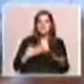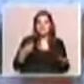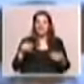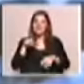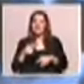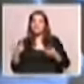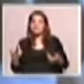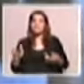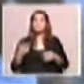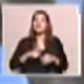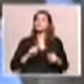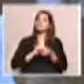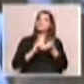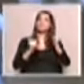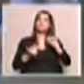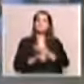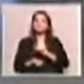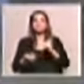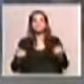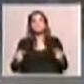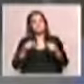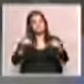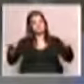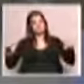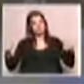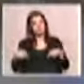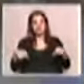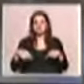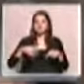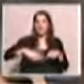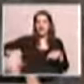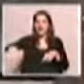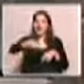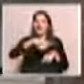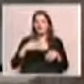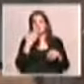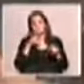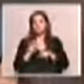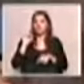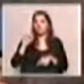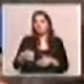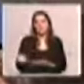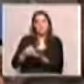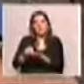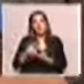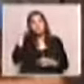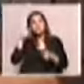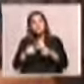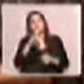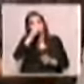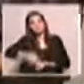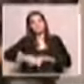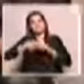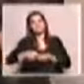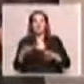também tiveram a fazer a reabilitação de um espaço, portanto, de um terreno que estava mais ao abandono para fazer uma horta comunitária para aquela